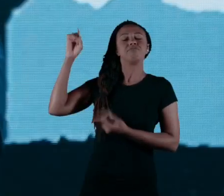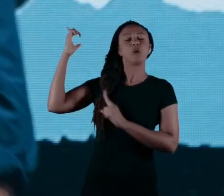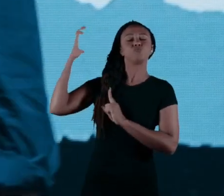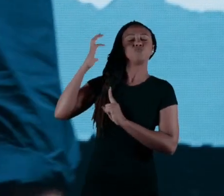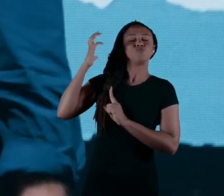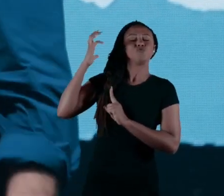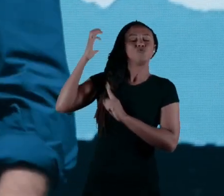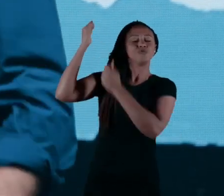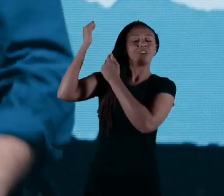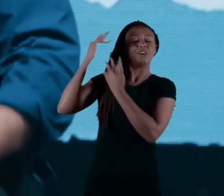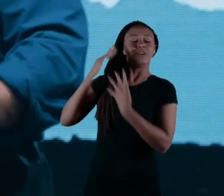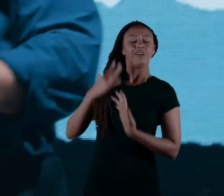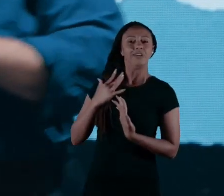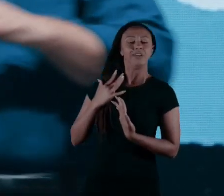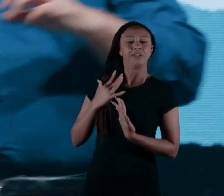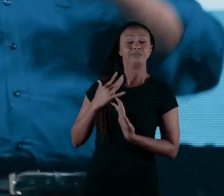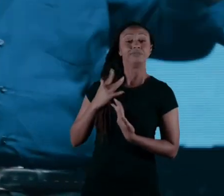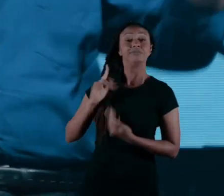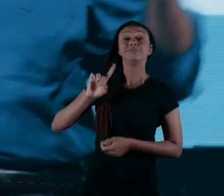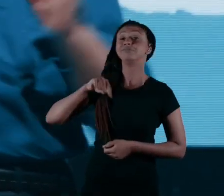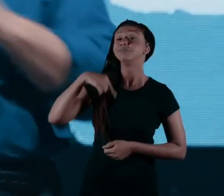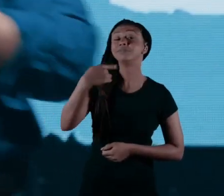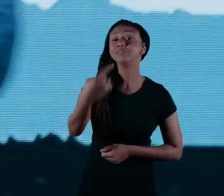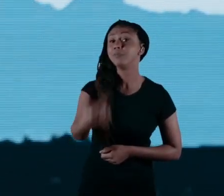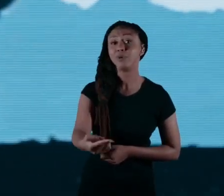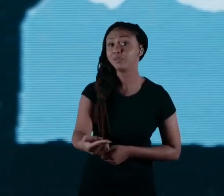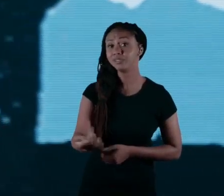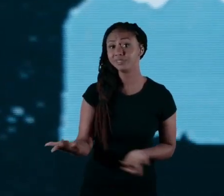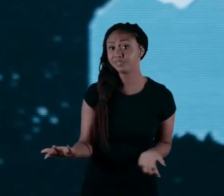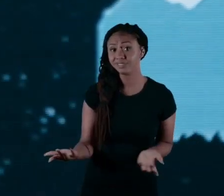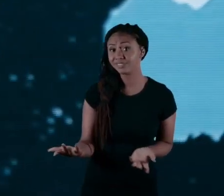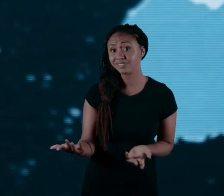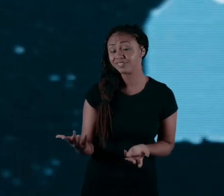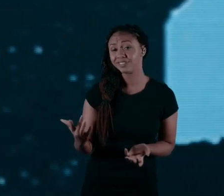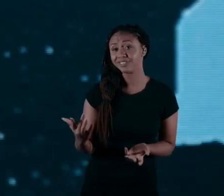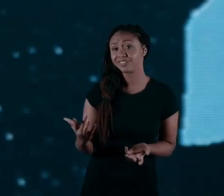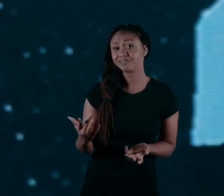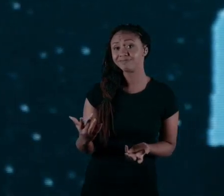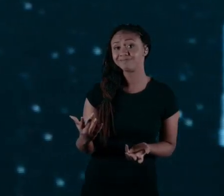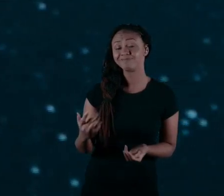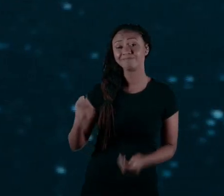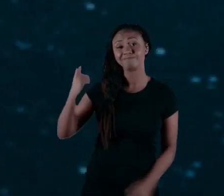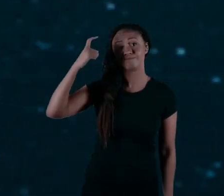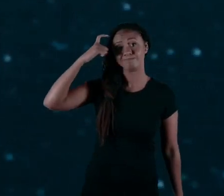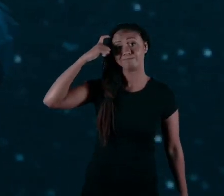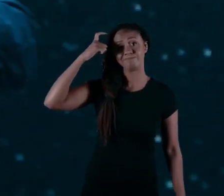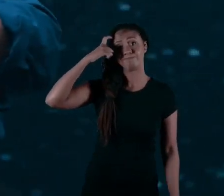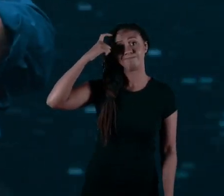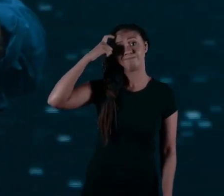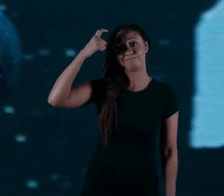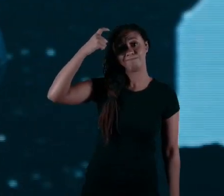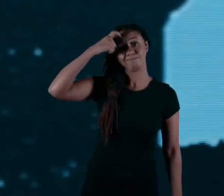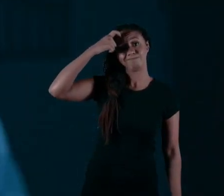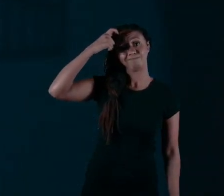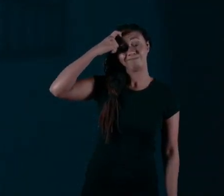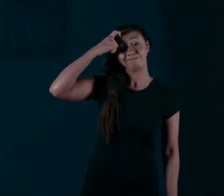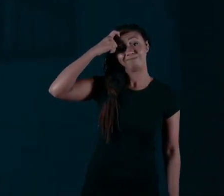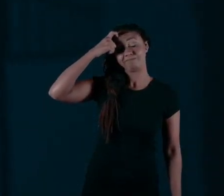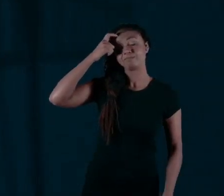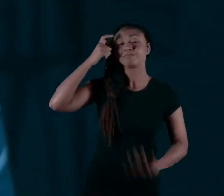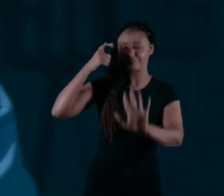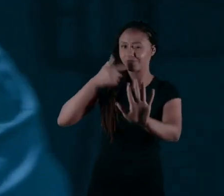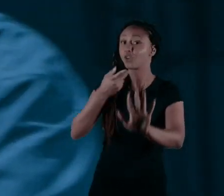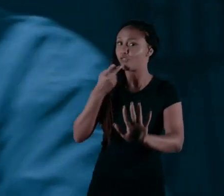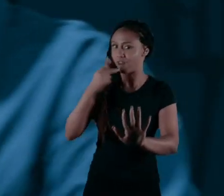E o resultado disso, meu irmão, o resultado disso é uma mente brilhante, porque eu vou